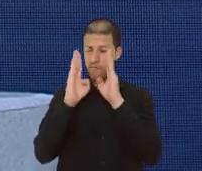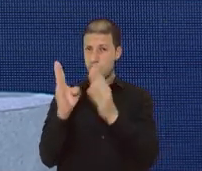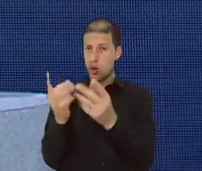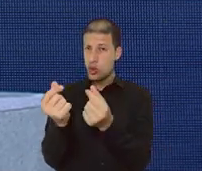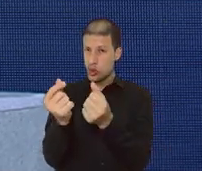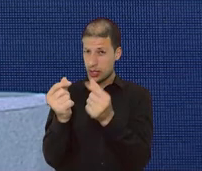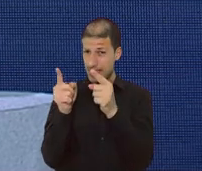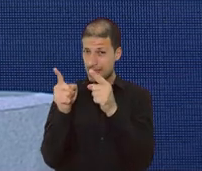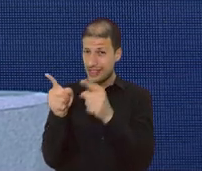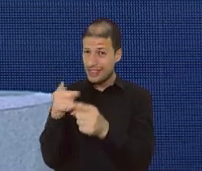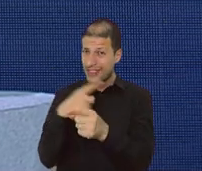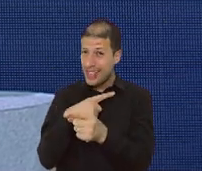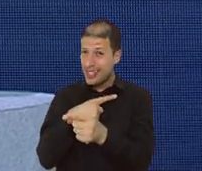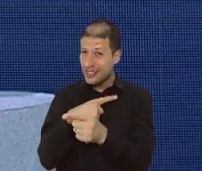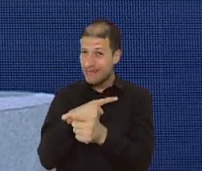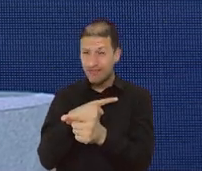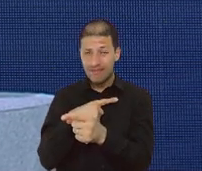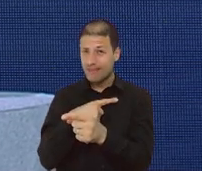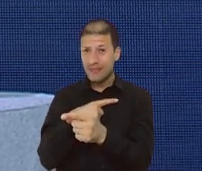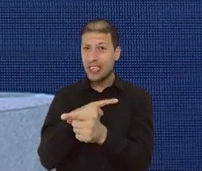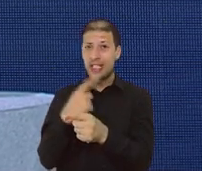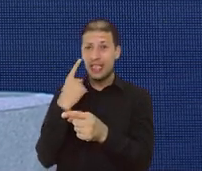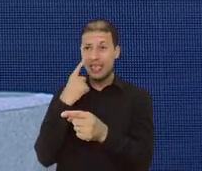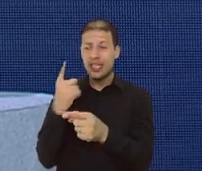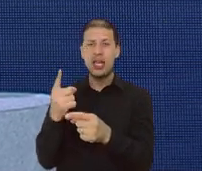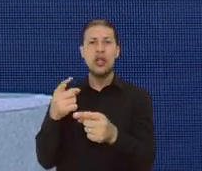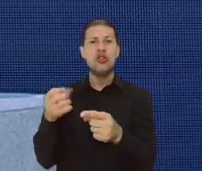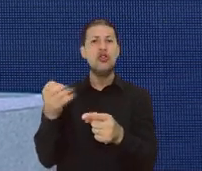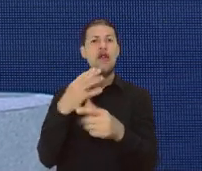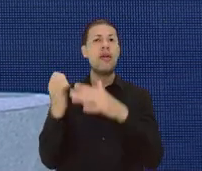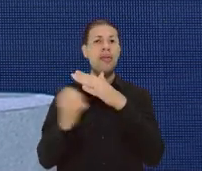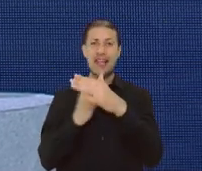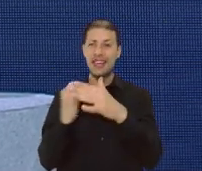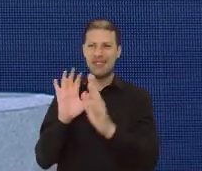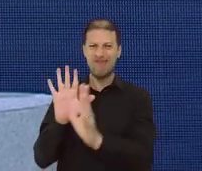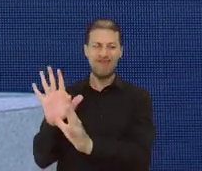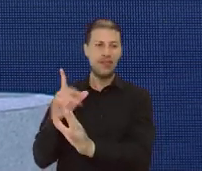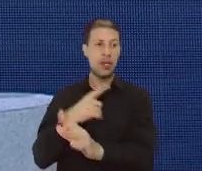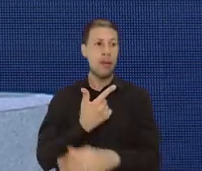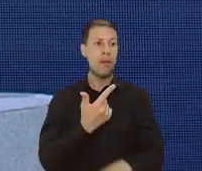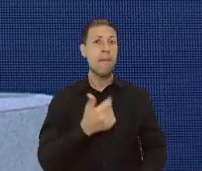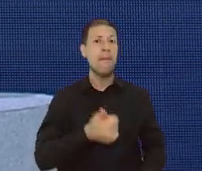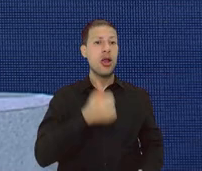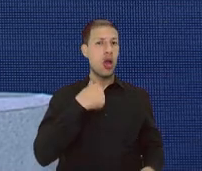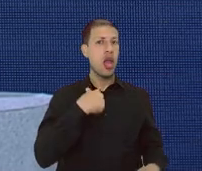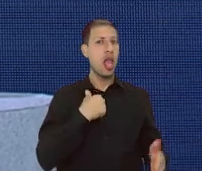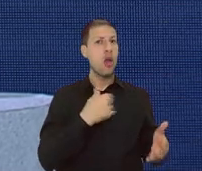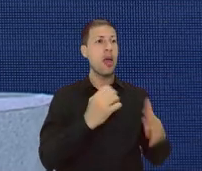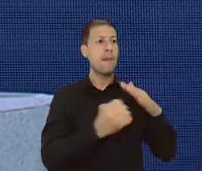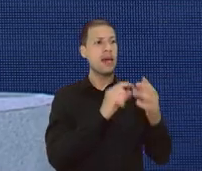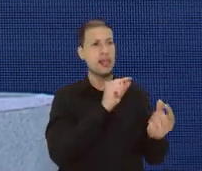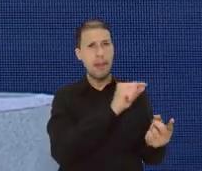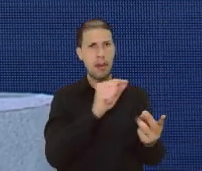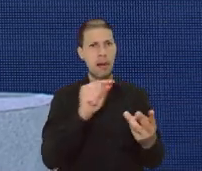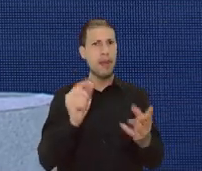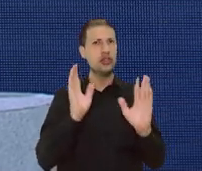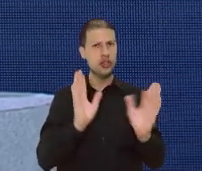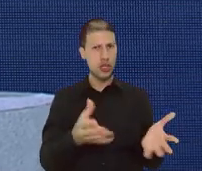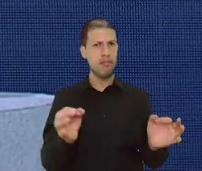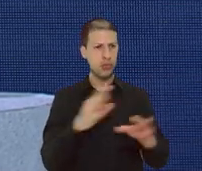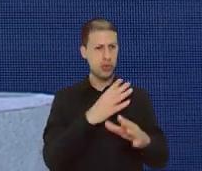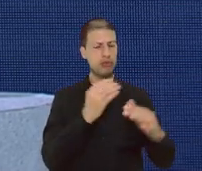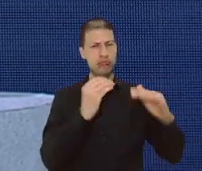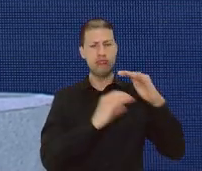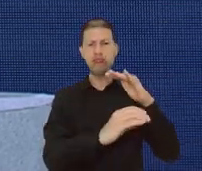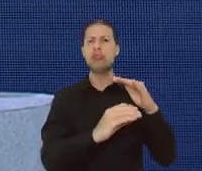em novas companhias mas sim no portfólio eles estão mais na retaguarda eles estão falando bem eu tenho caixa eu